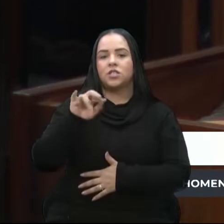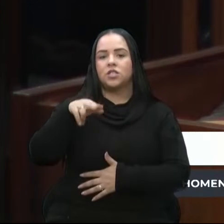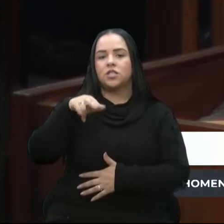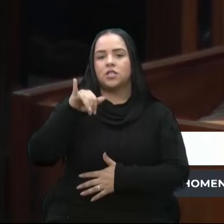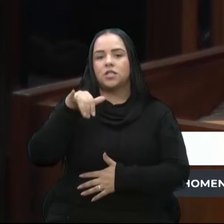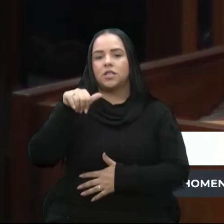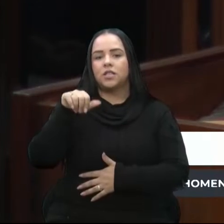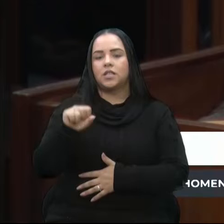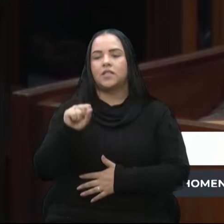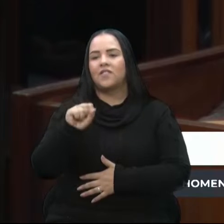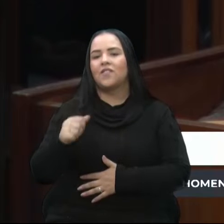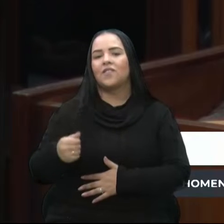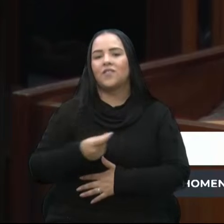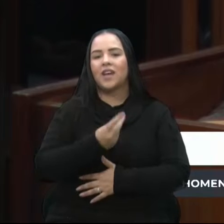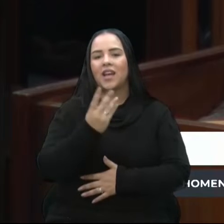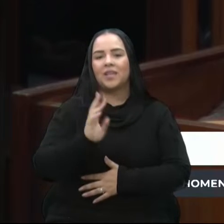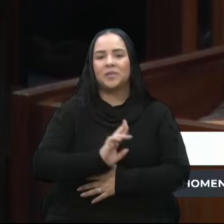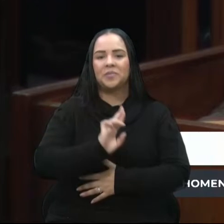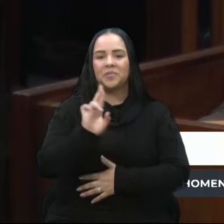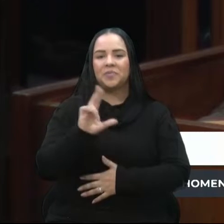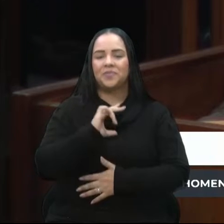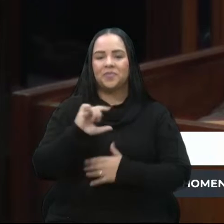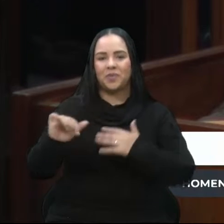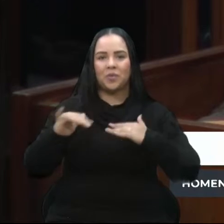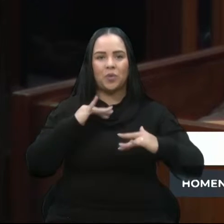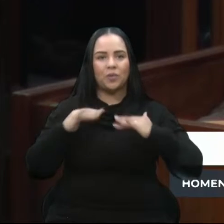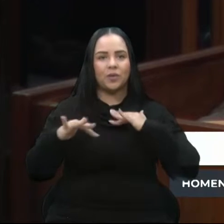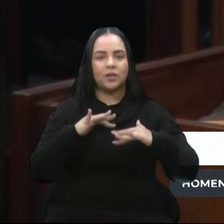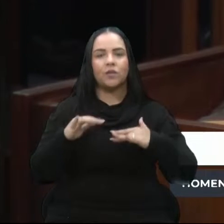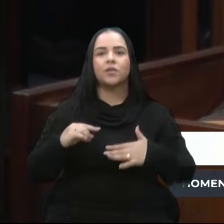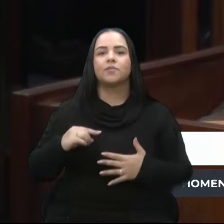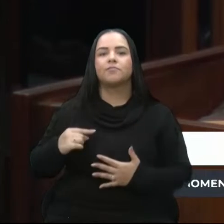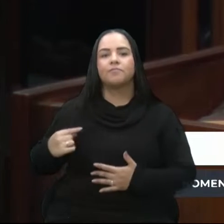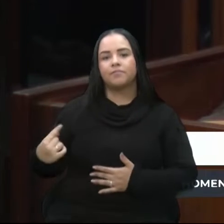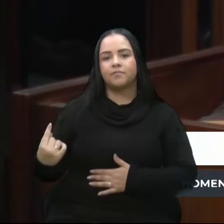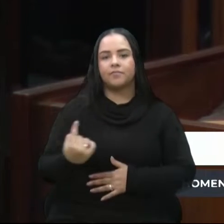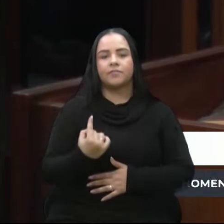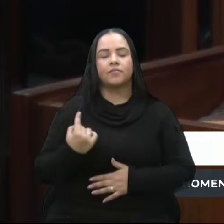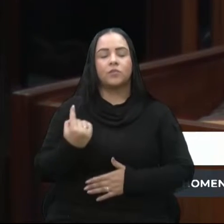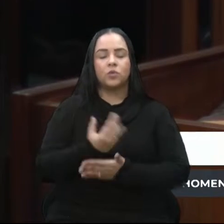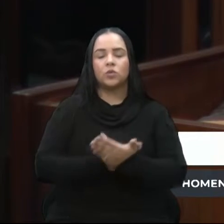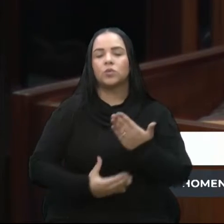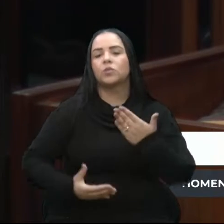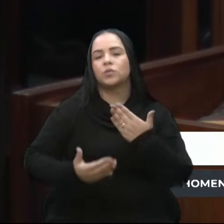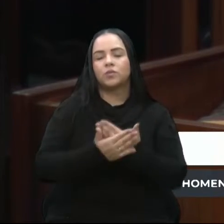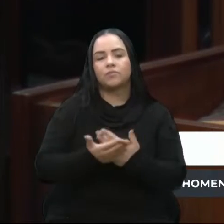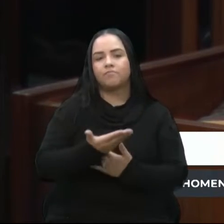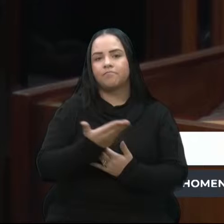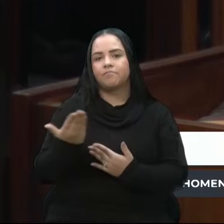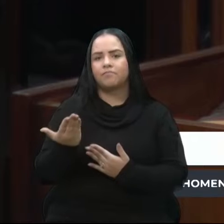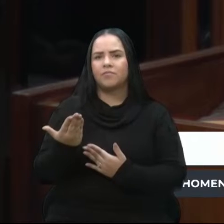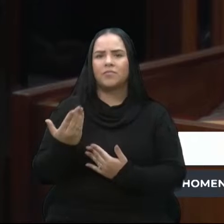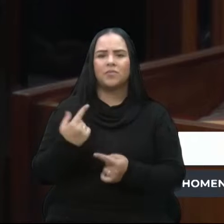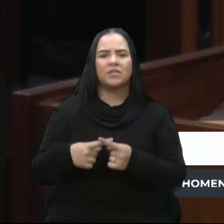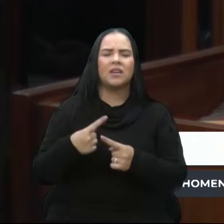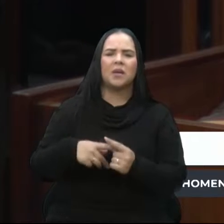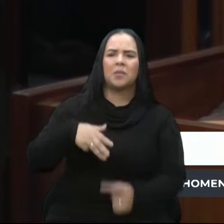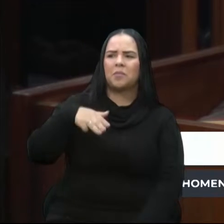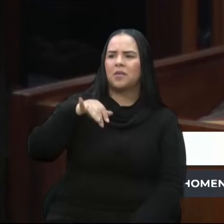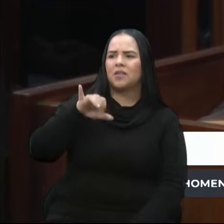representantes. Então, são movimentos individuais, todos eles. O Misery, há 40